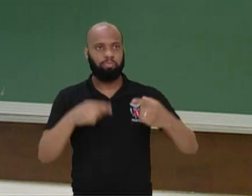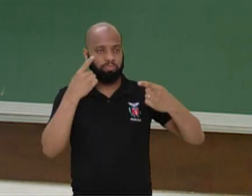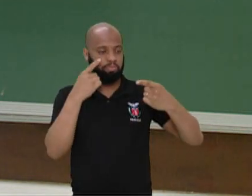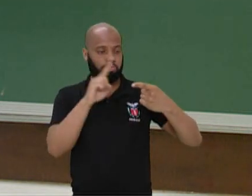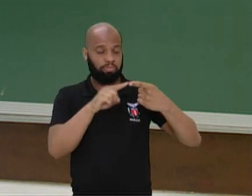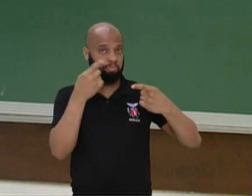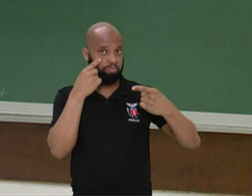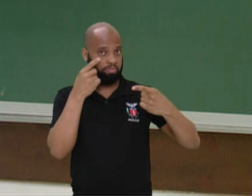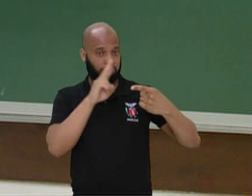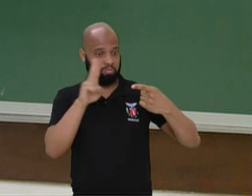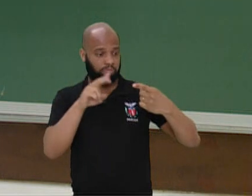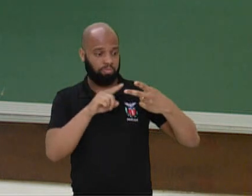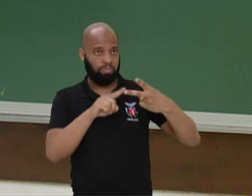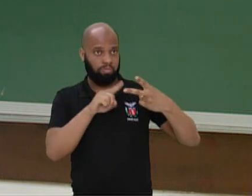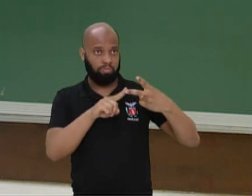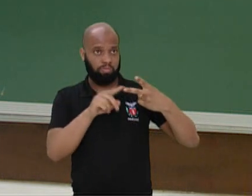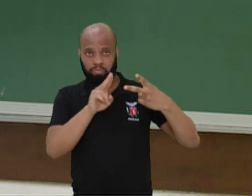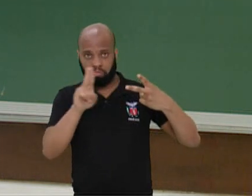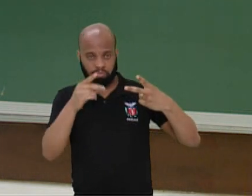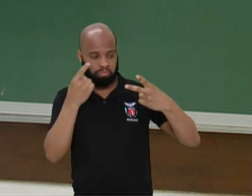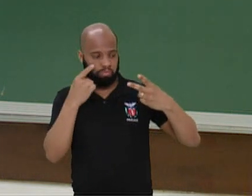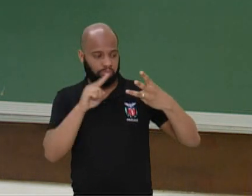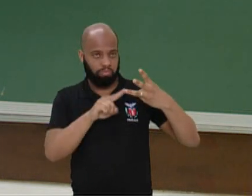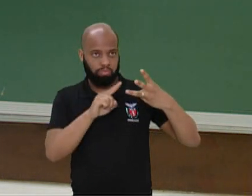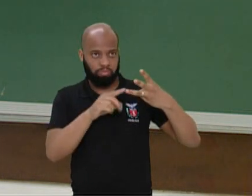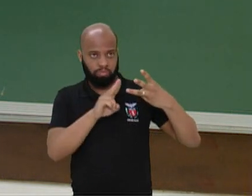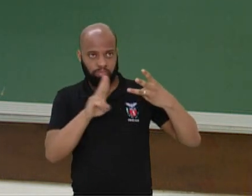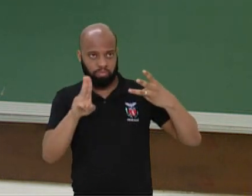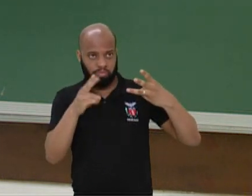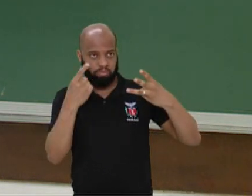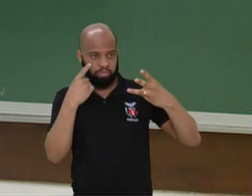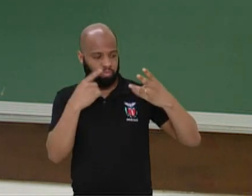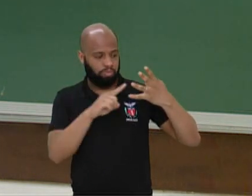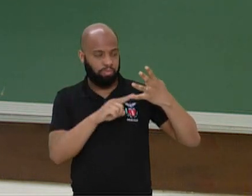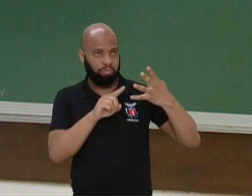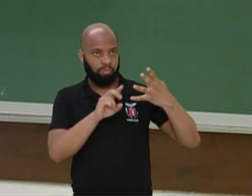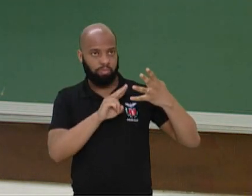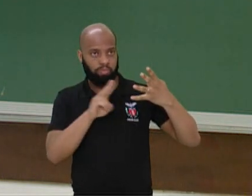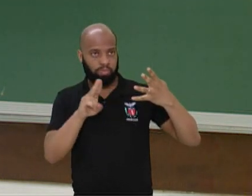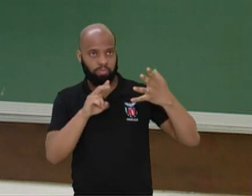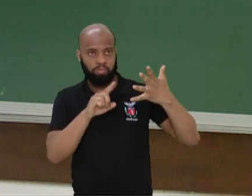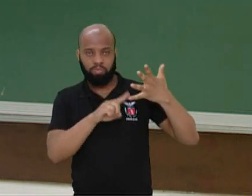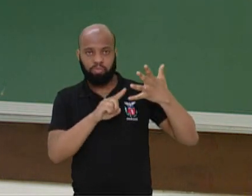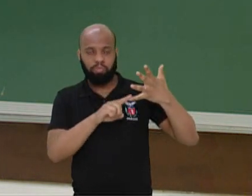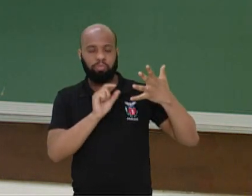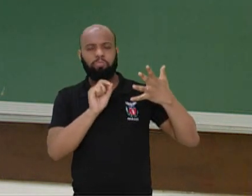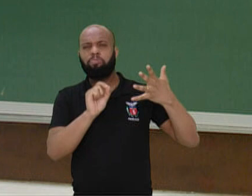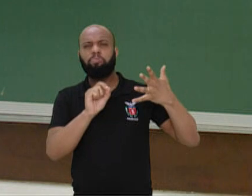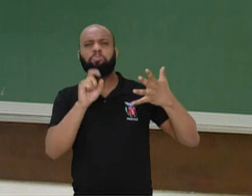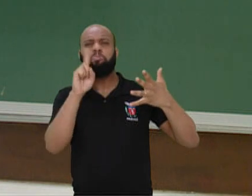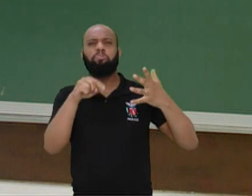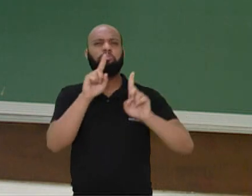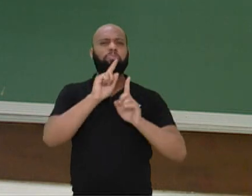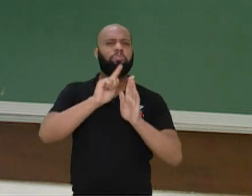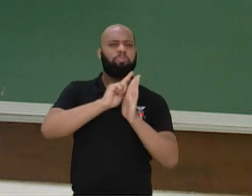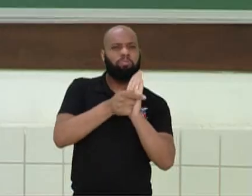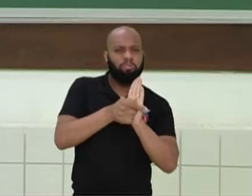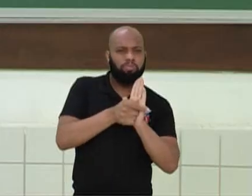uma crônica, ele é um poema, ele é uma paródia, uma novela ou ele é um